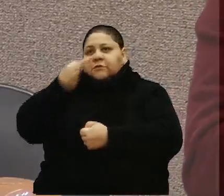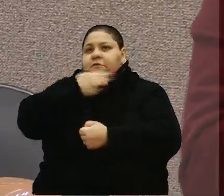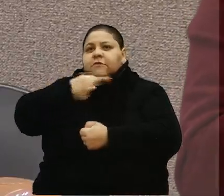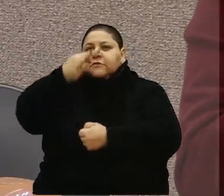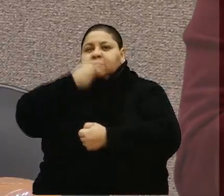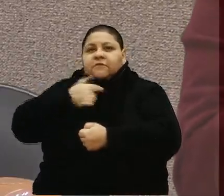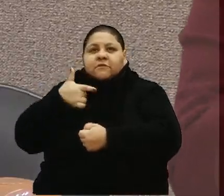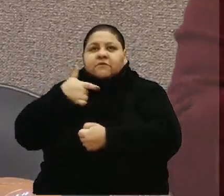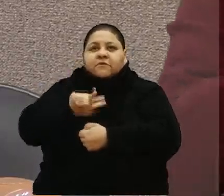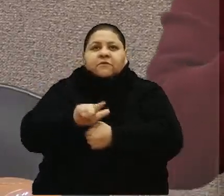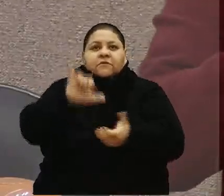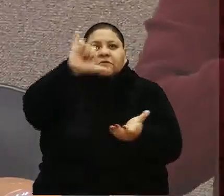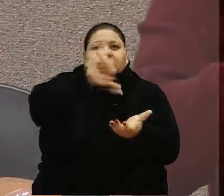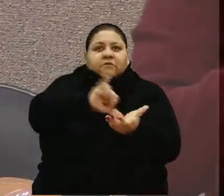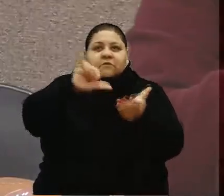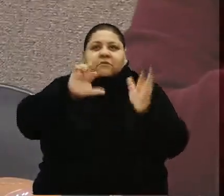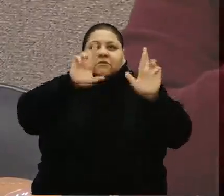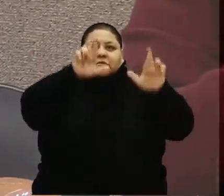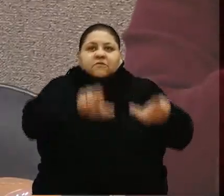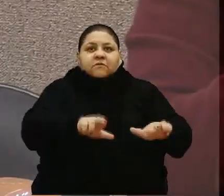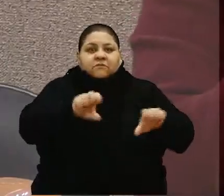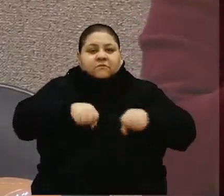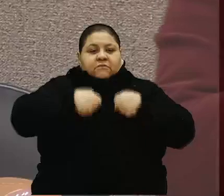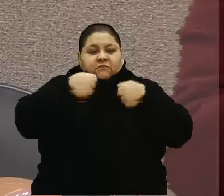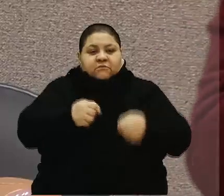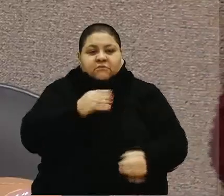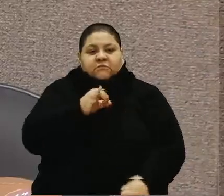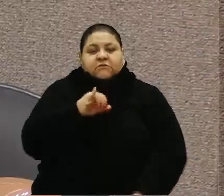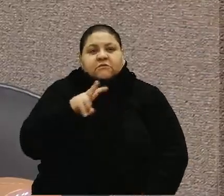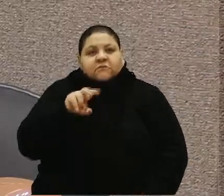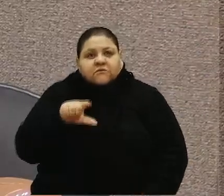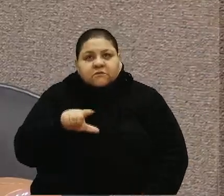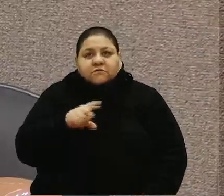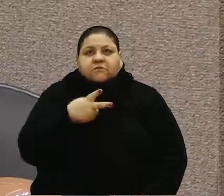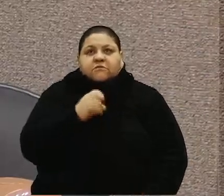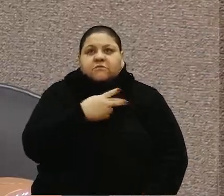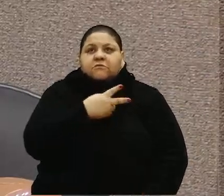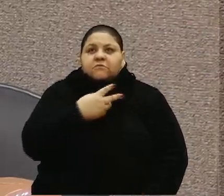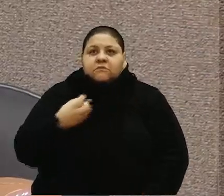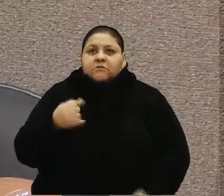ganhará, inclusive, um Centro Regional de Defesa Civil em 2026, anunciado ontem